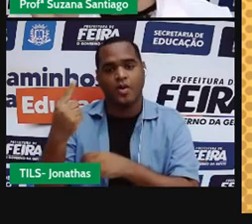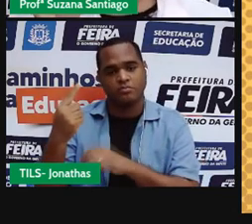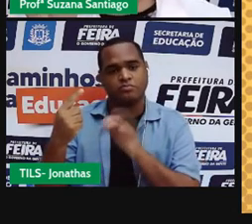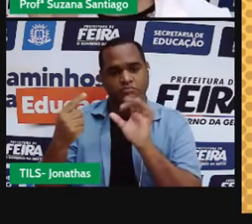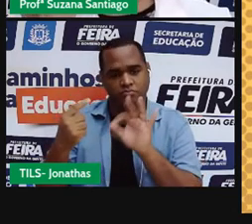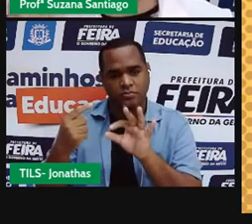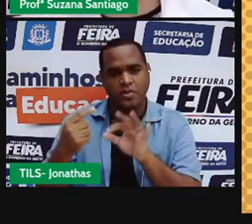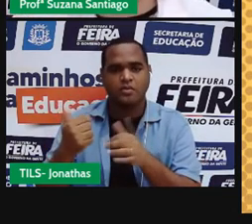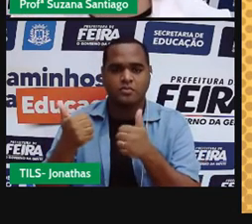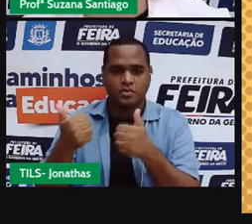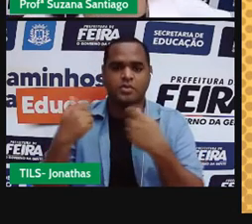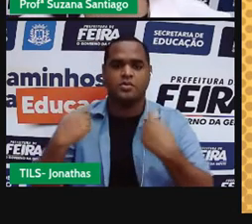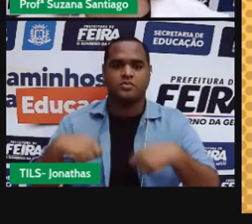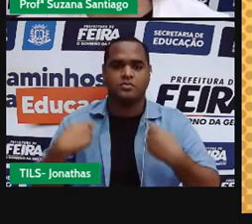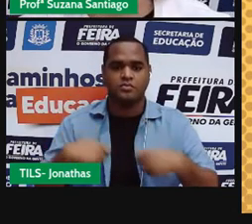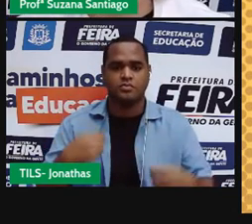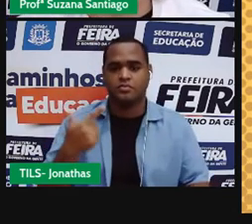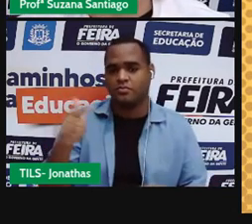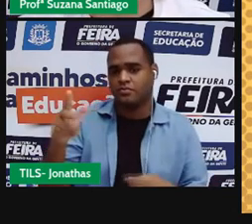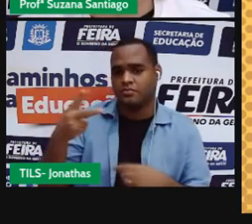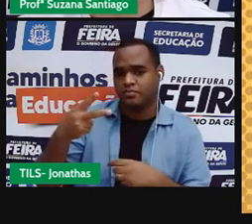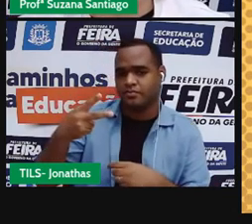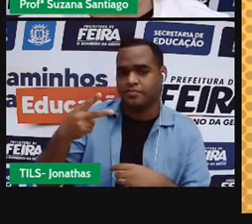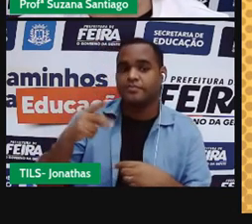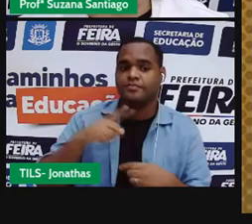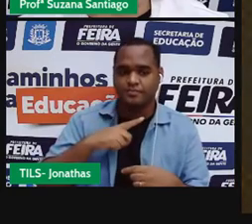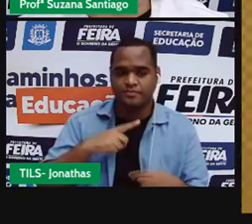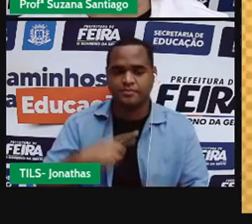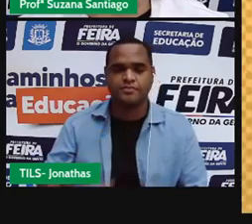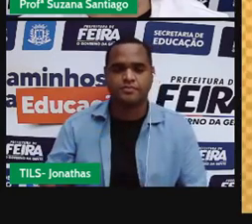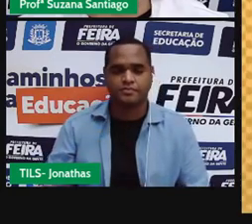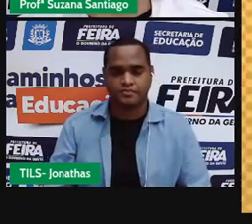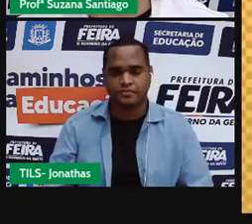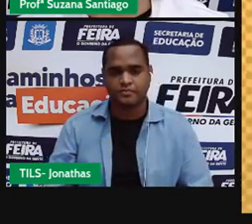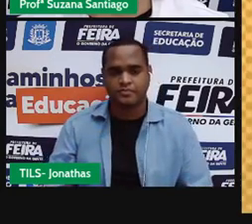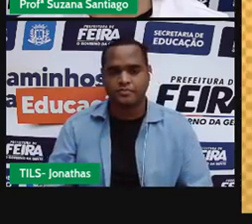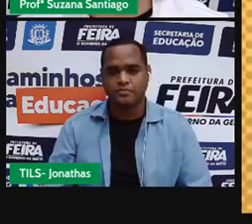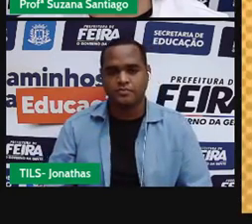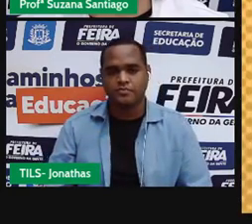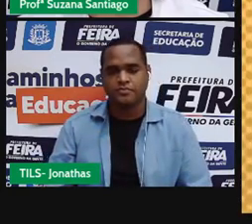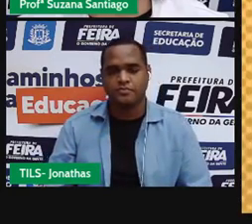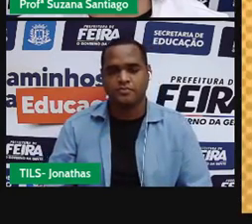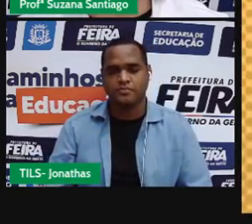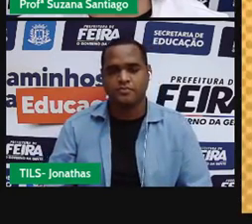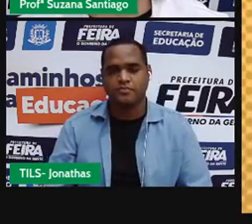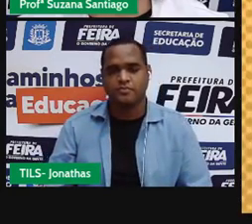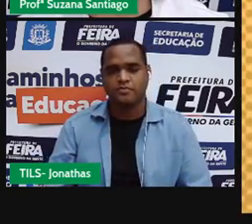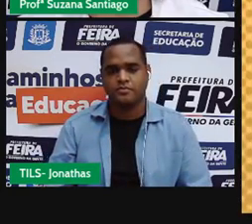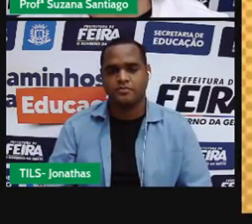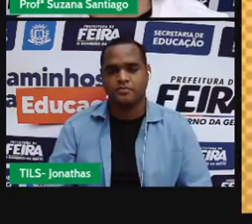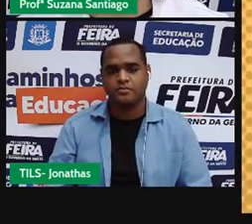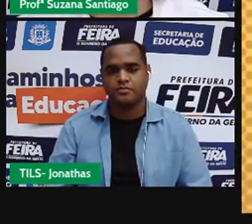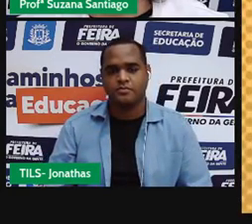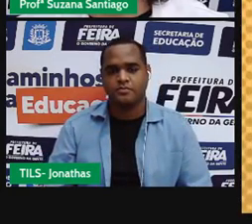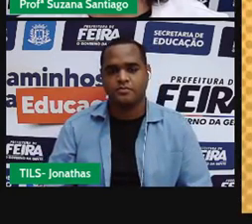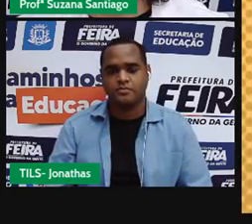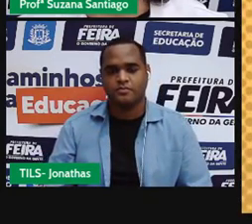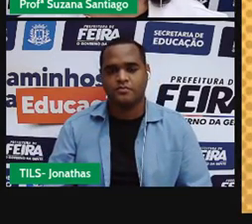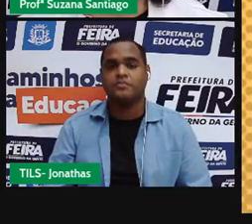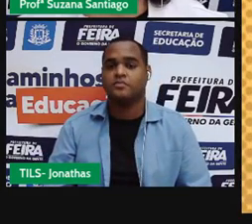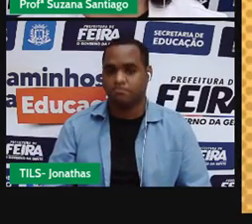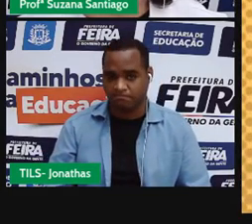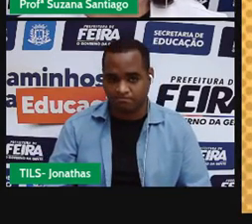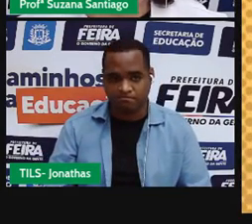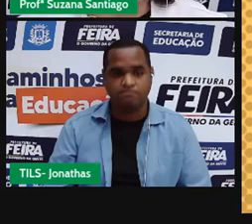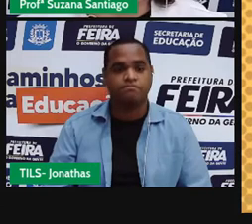ter duas doses. Sim, muito bom isso. Então, recebeu o nosso carimbo aqui de fato.